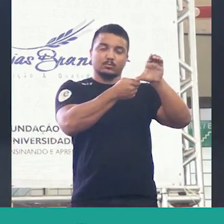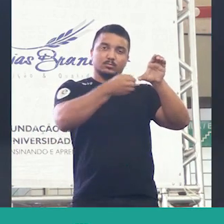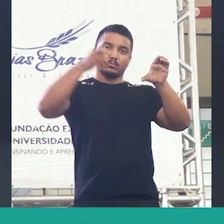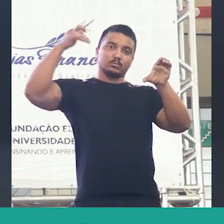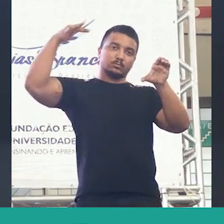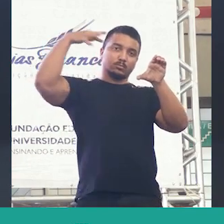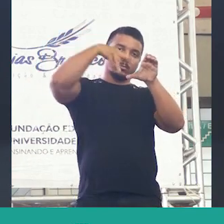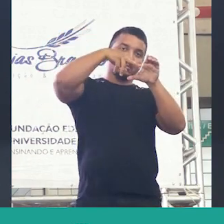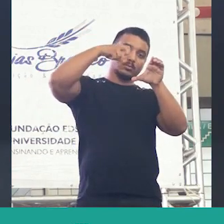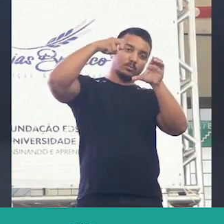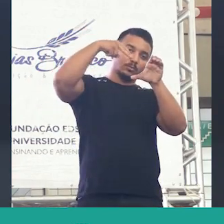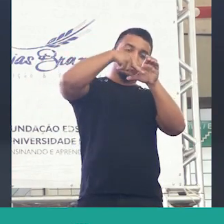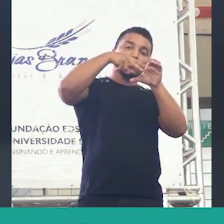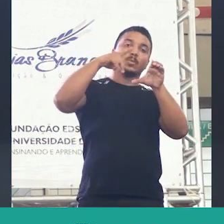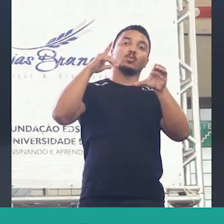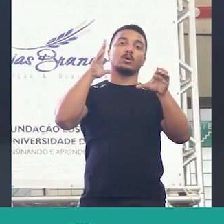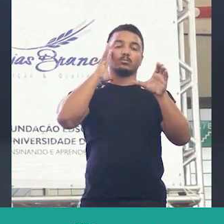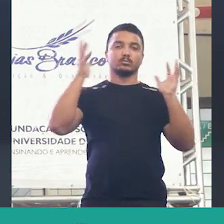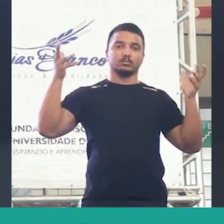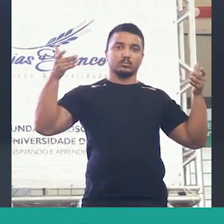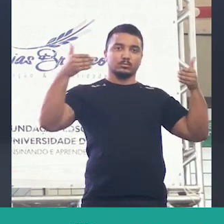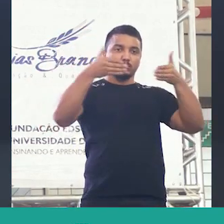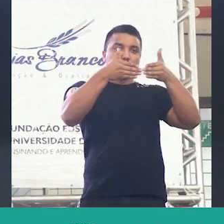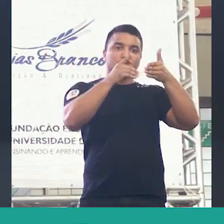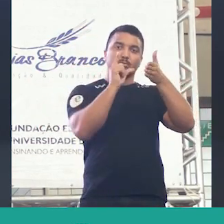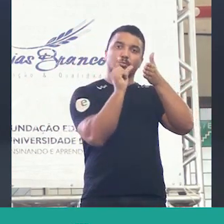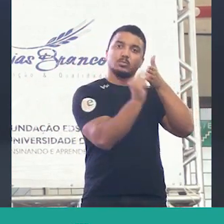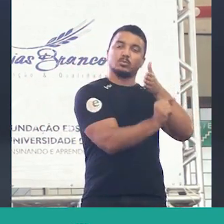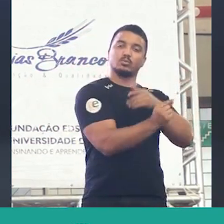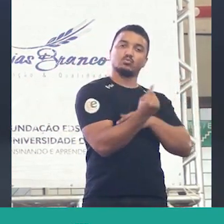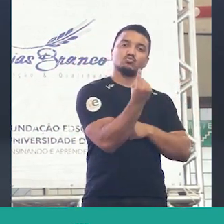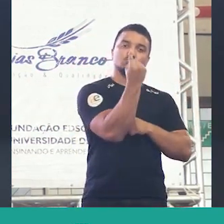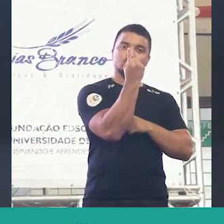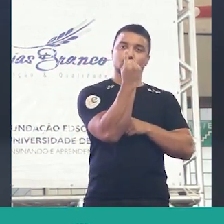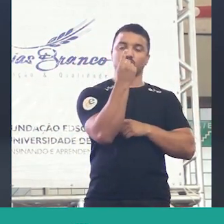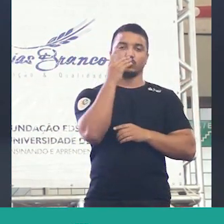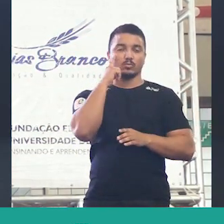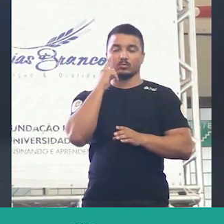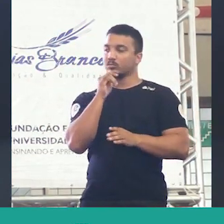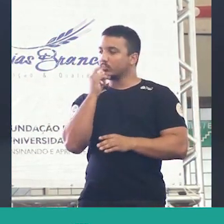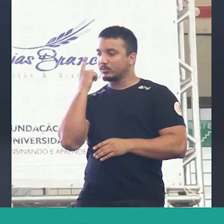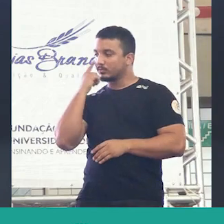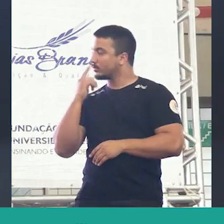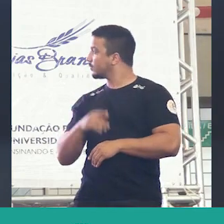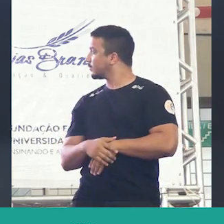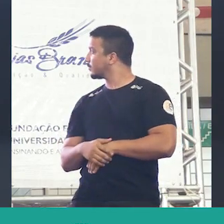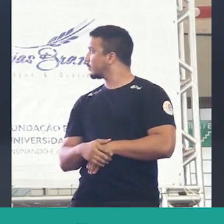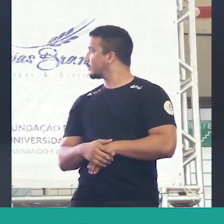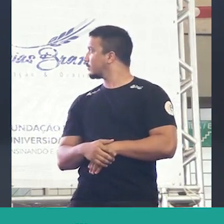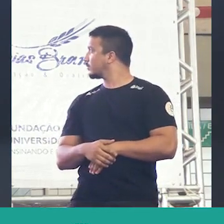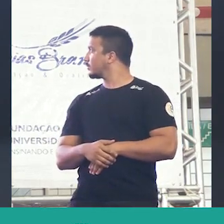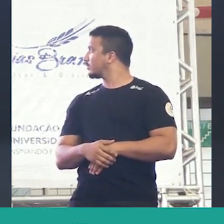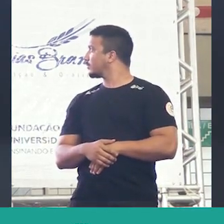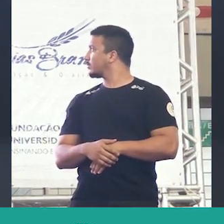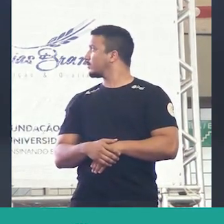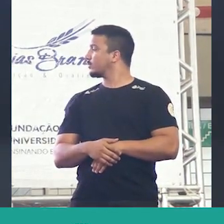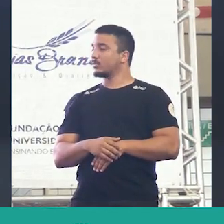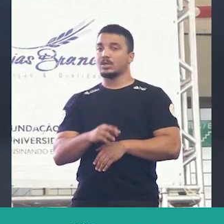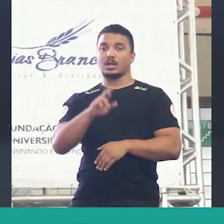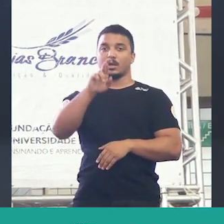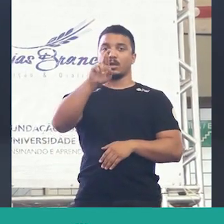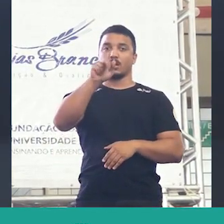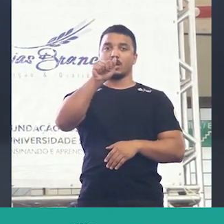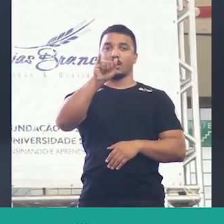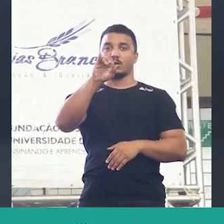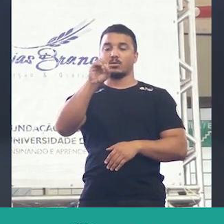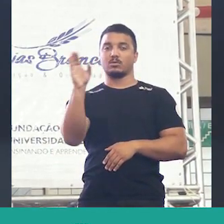vêm paralelos. Quando entra dentro da lupa, converge para queimar a formiguinha aí. Foi claro? São chamados de